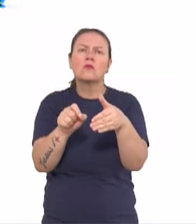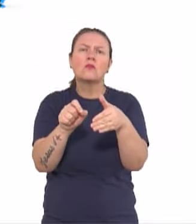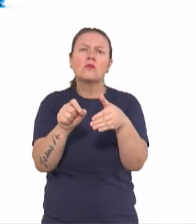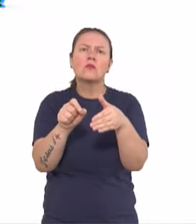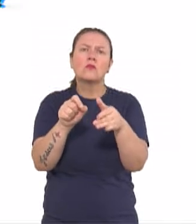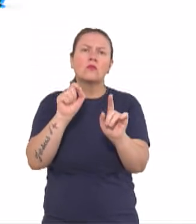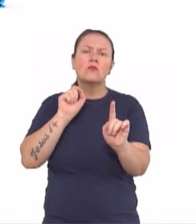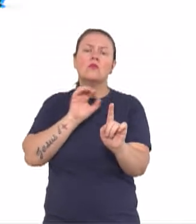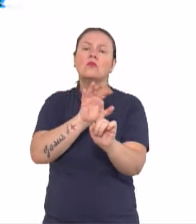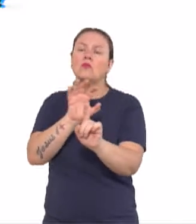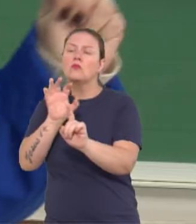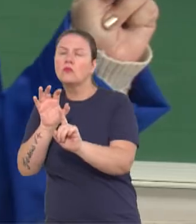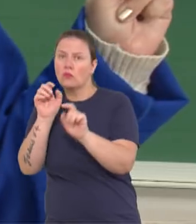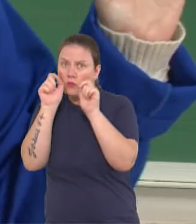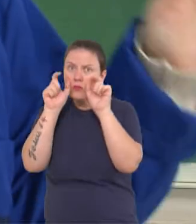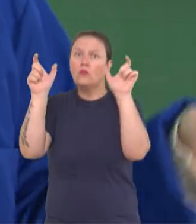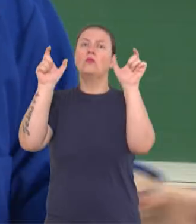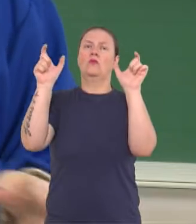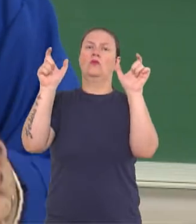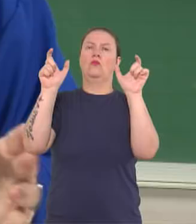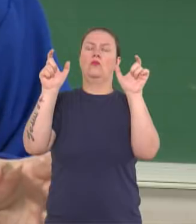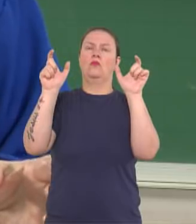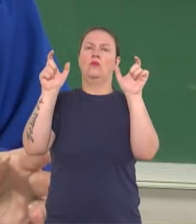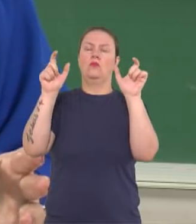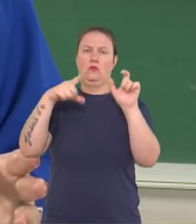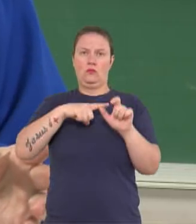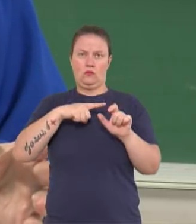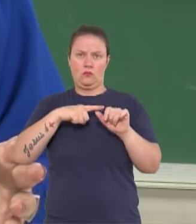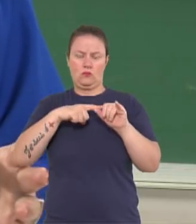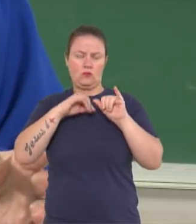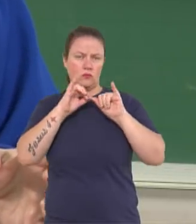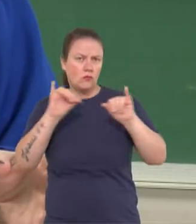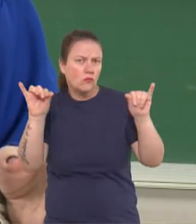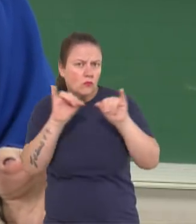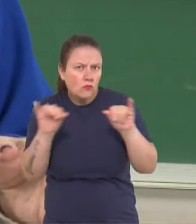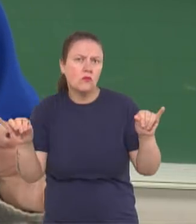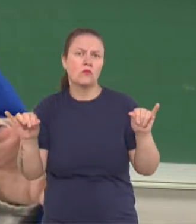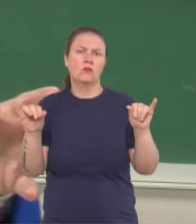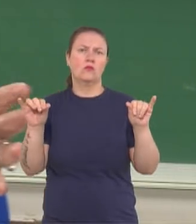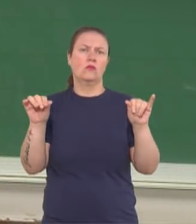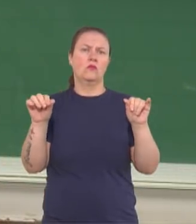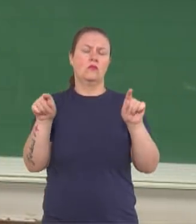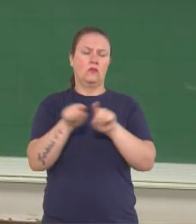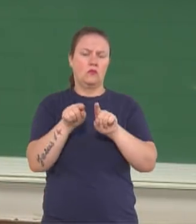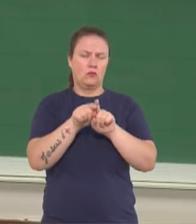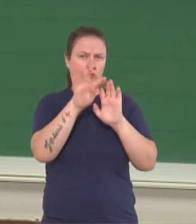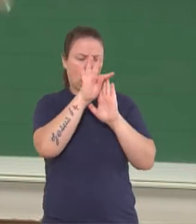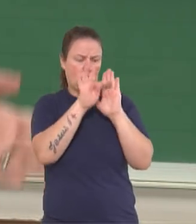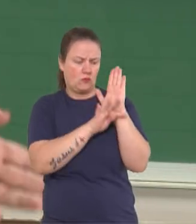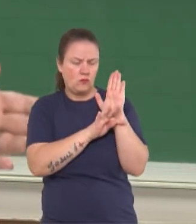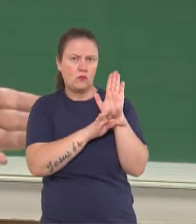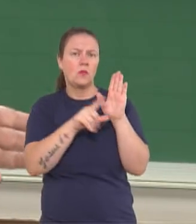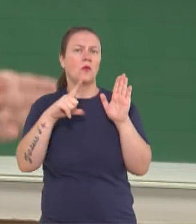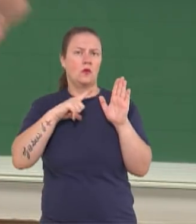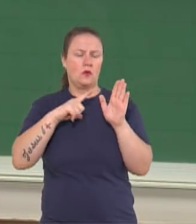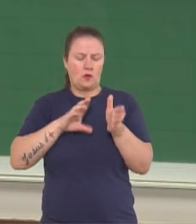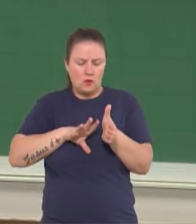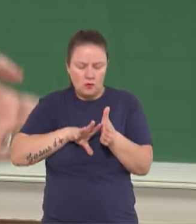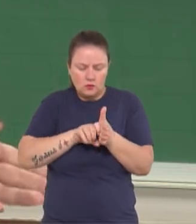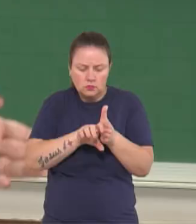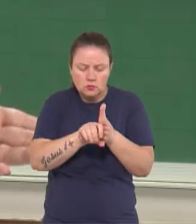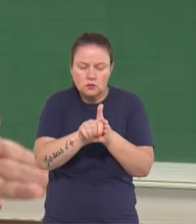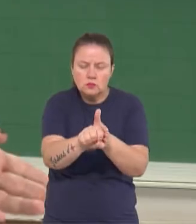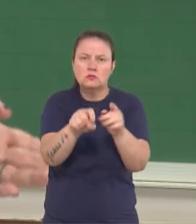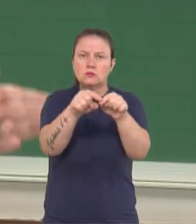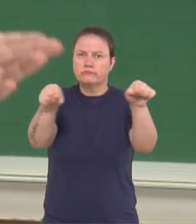Né? Então, vocês têm aí disponível para vocês esses textos no Google Classroom, para os alunos que têm